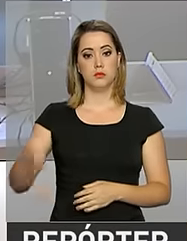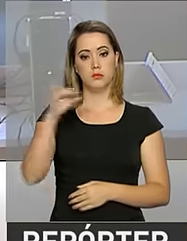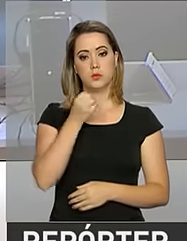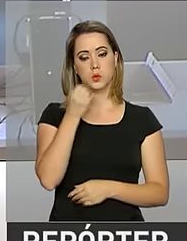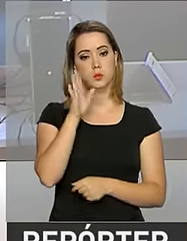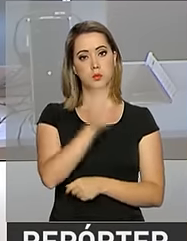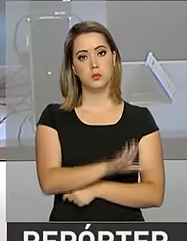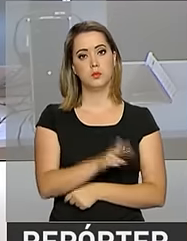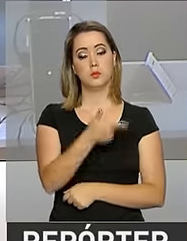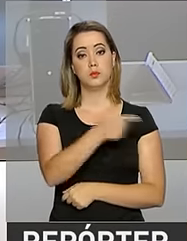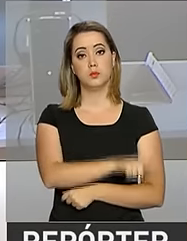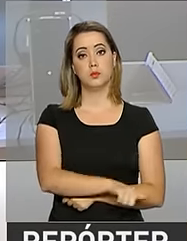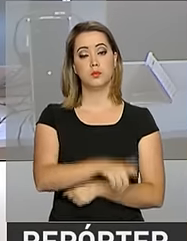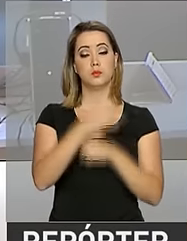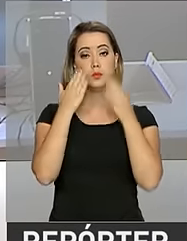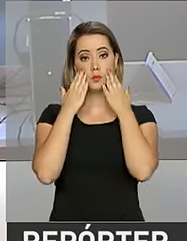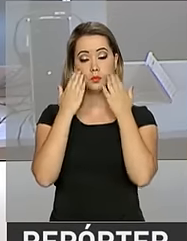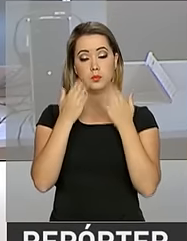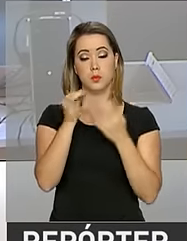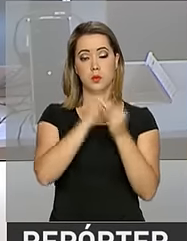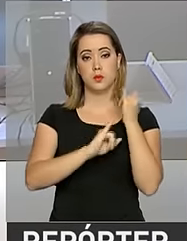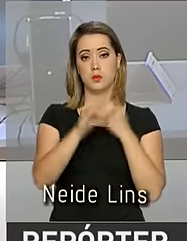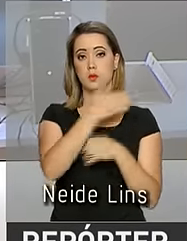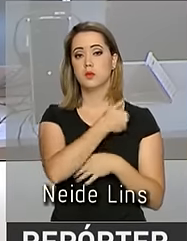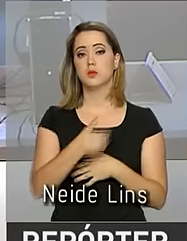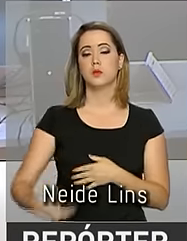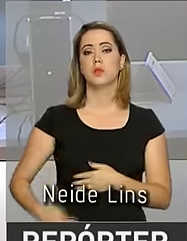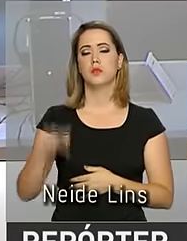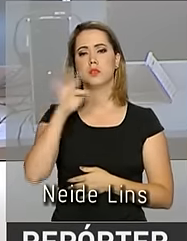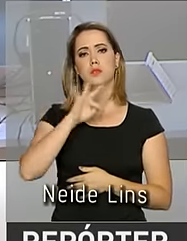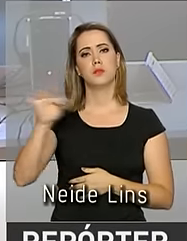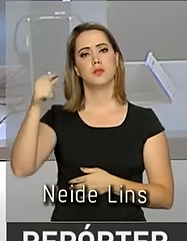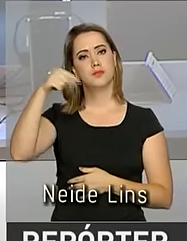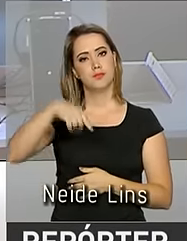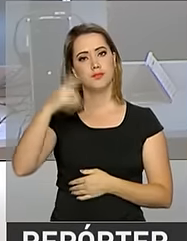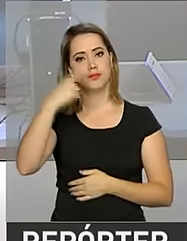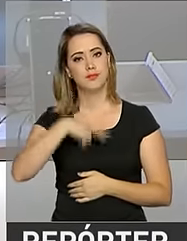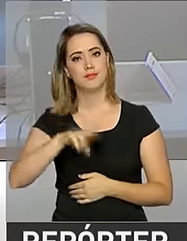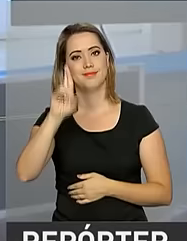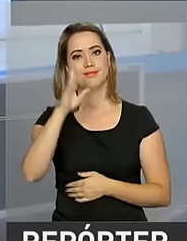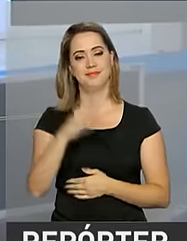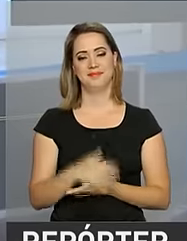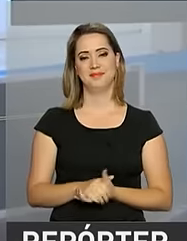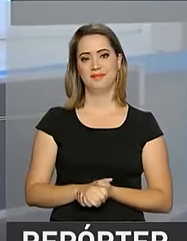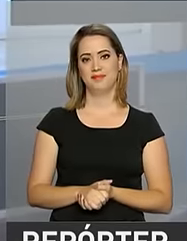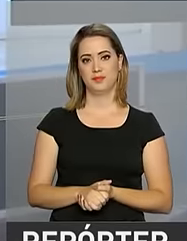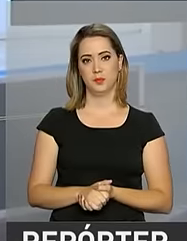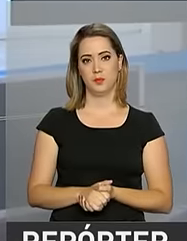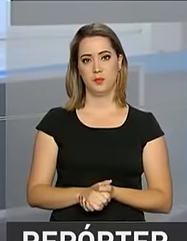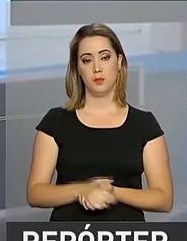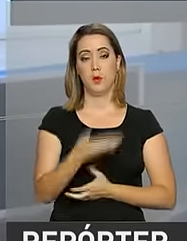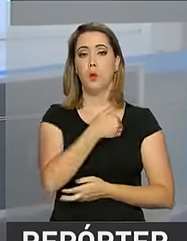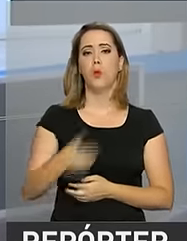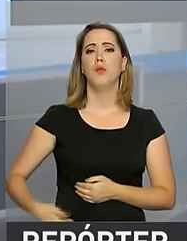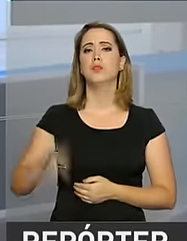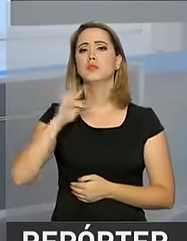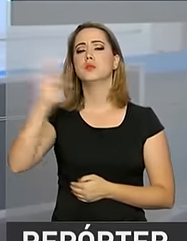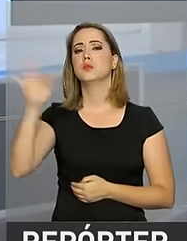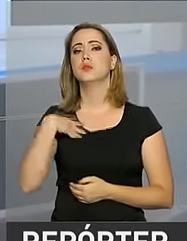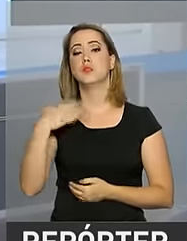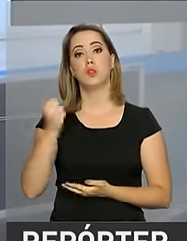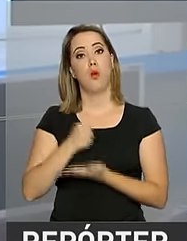Olá, boa tarde. Estamos de volta com as notícias do governo federal aqui no Repórter NBR. O governo federal vai